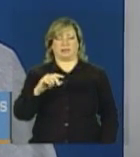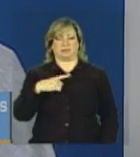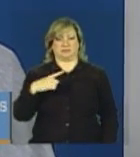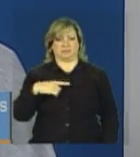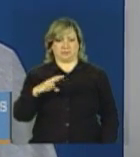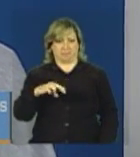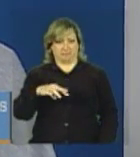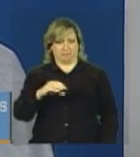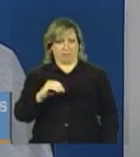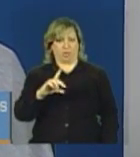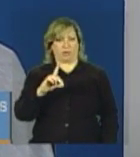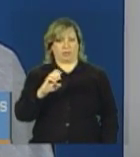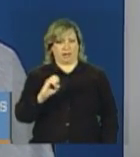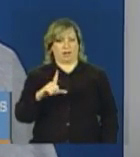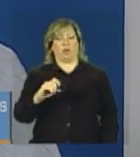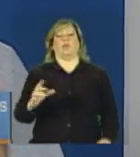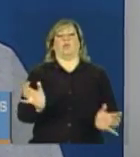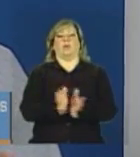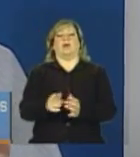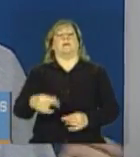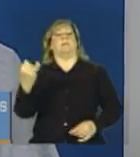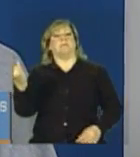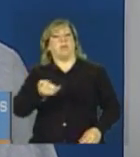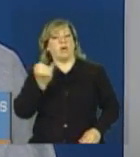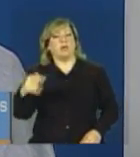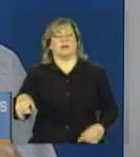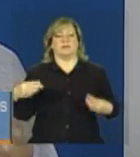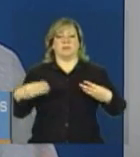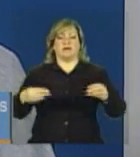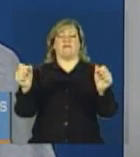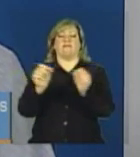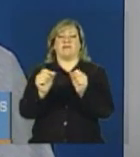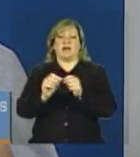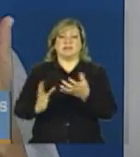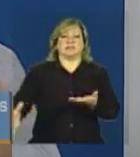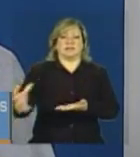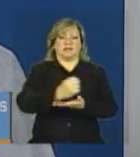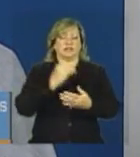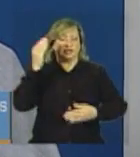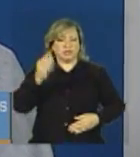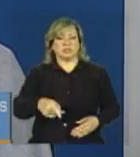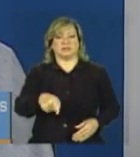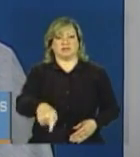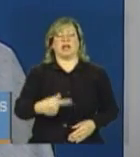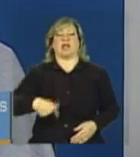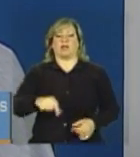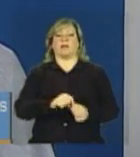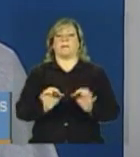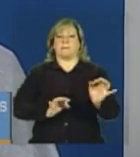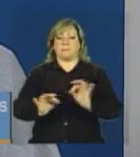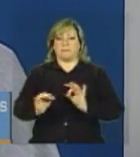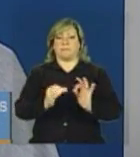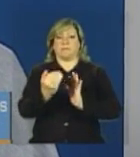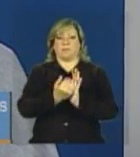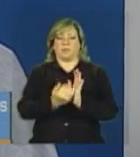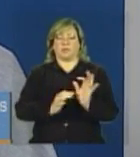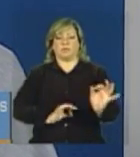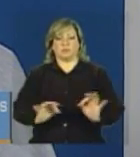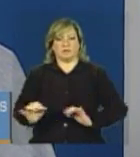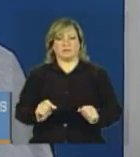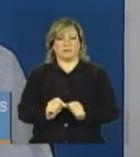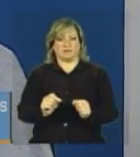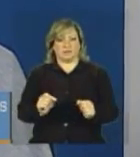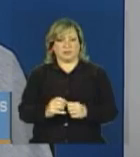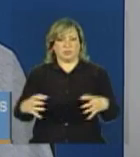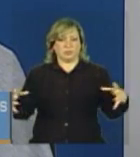de termo de adesão, é muito importante que o Ministério faça essas capacitações diretamente, e isso nós estamos programando um conjunto de